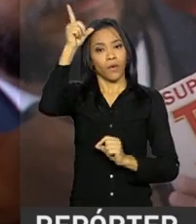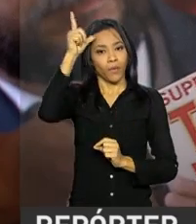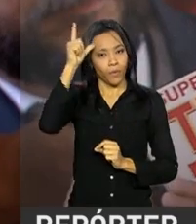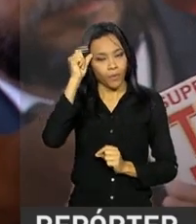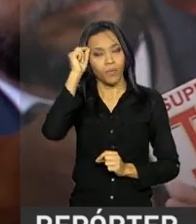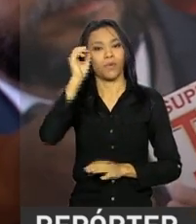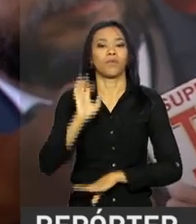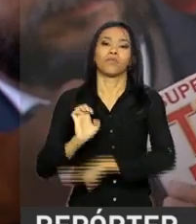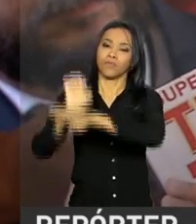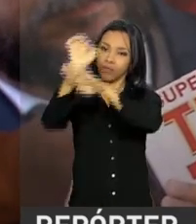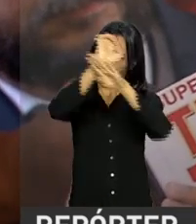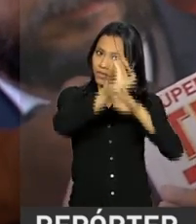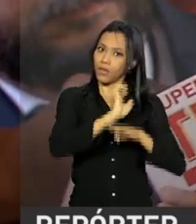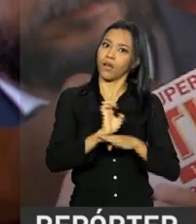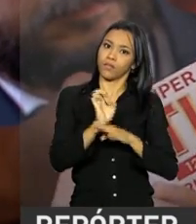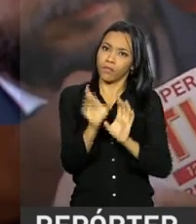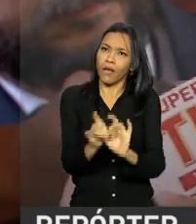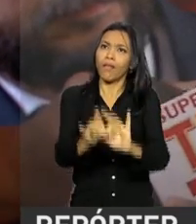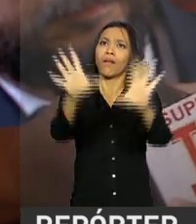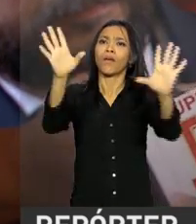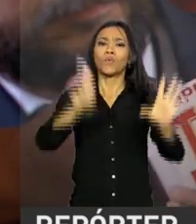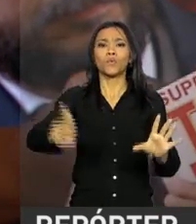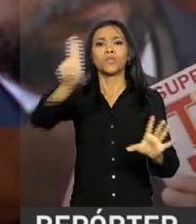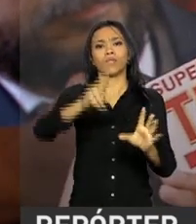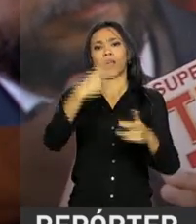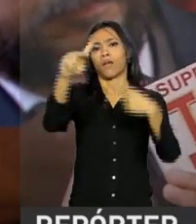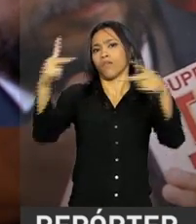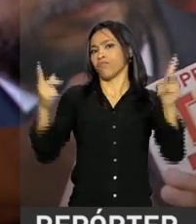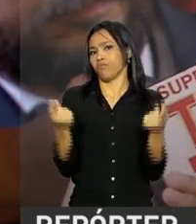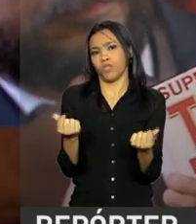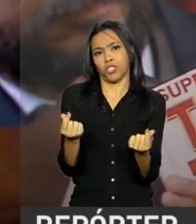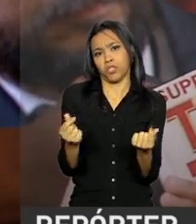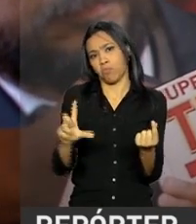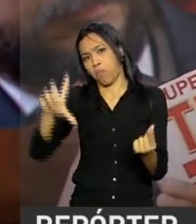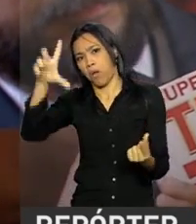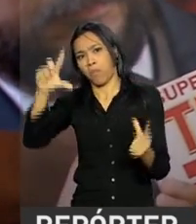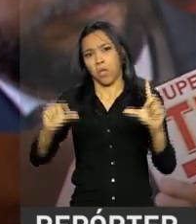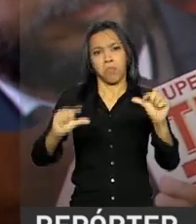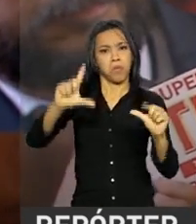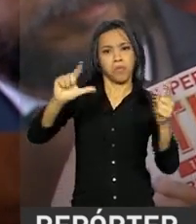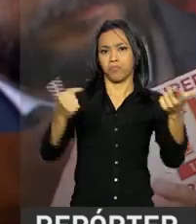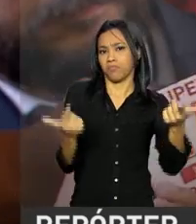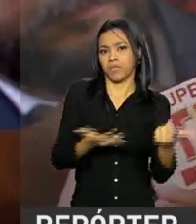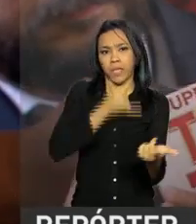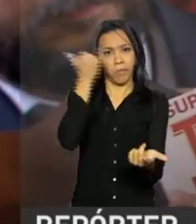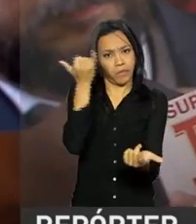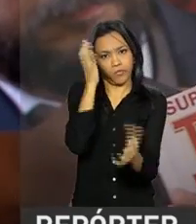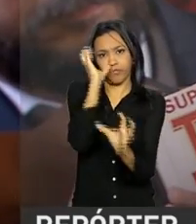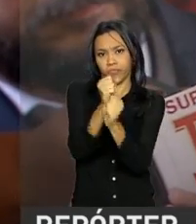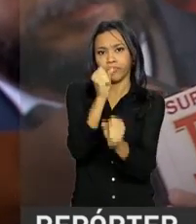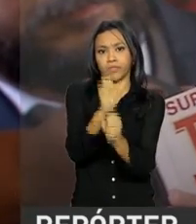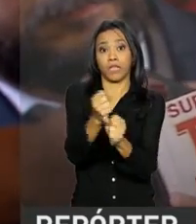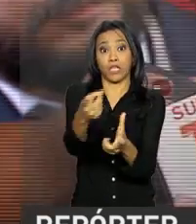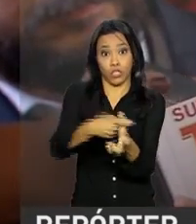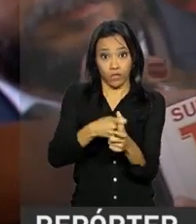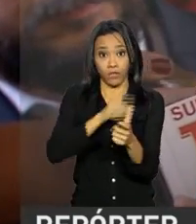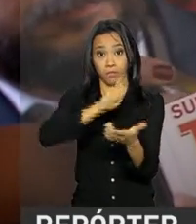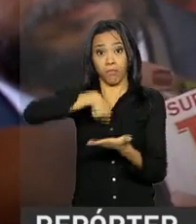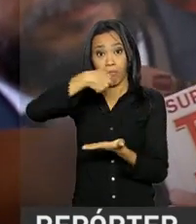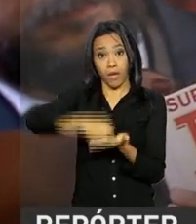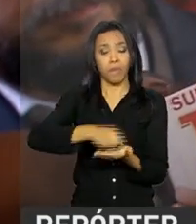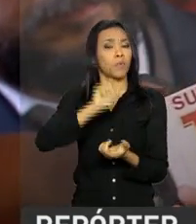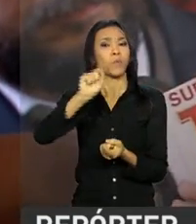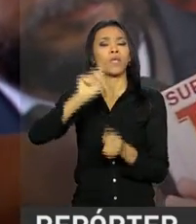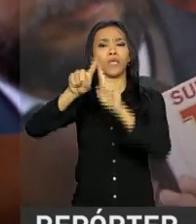os estados que poderão utilizar esses recursos uns mais e outros menos em função do total da dívida para o pagamento de